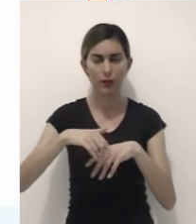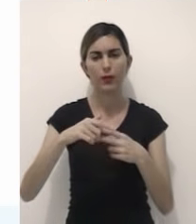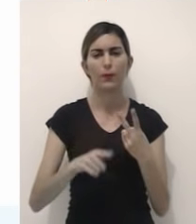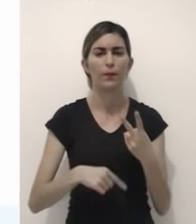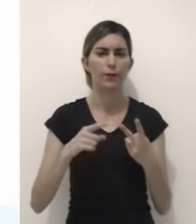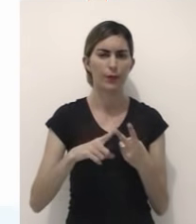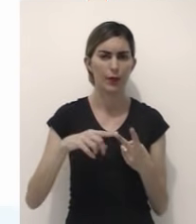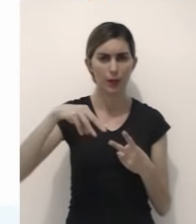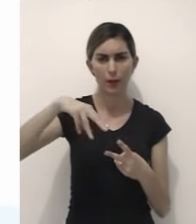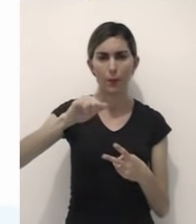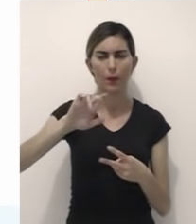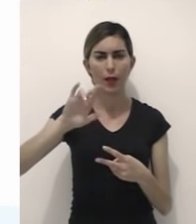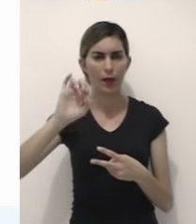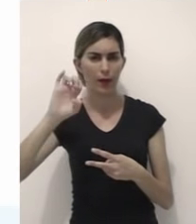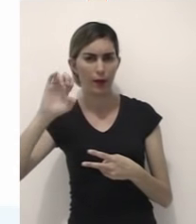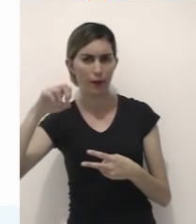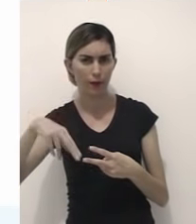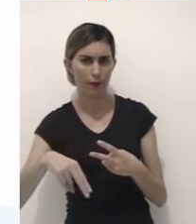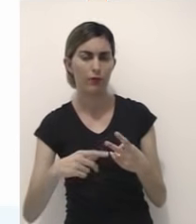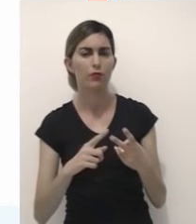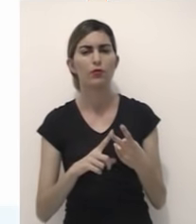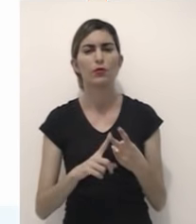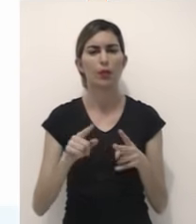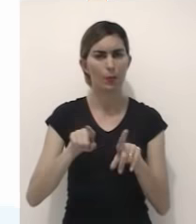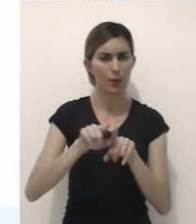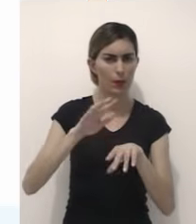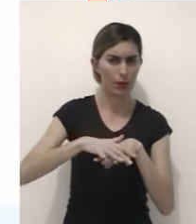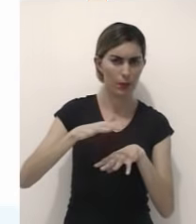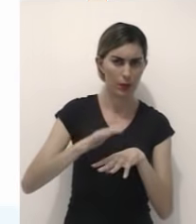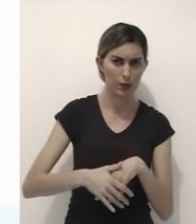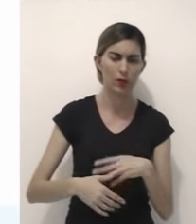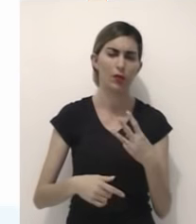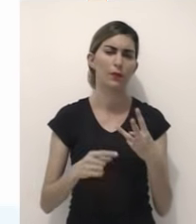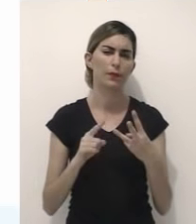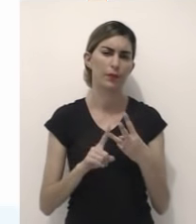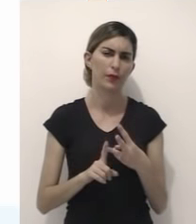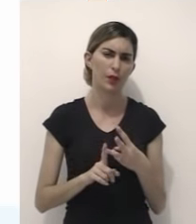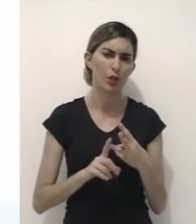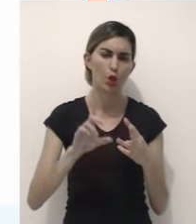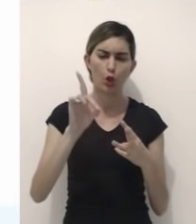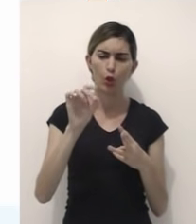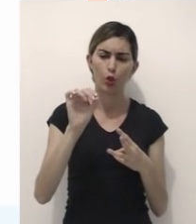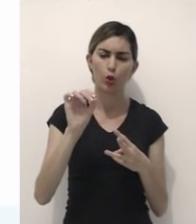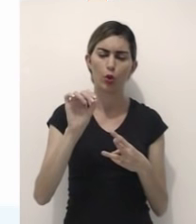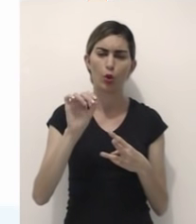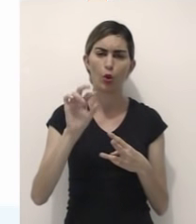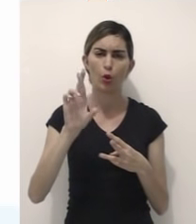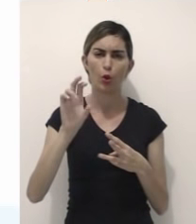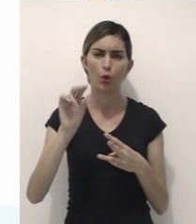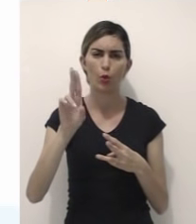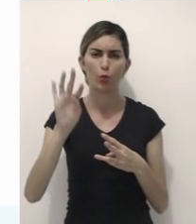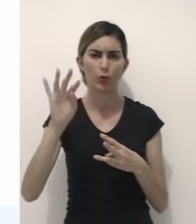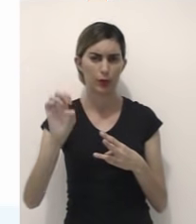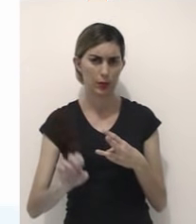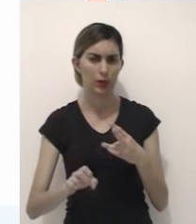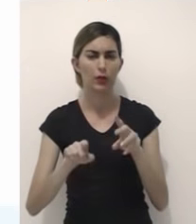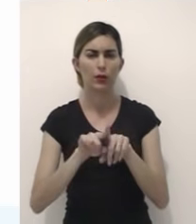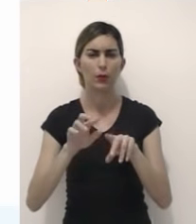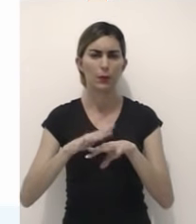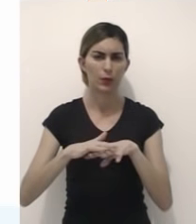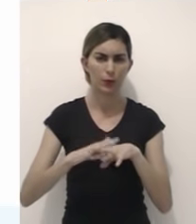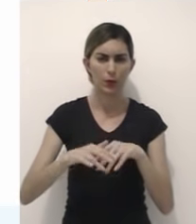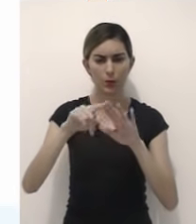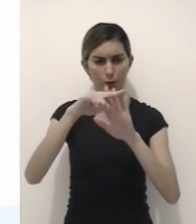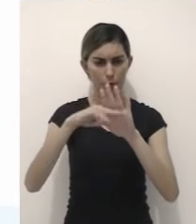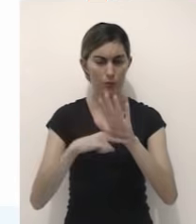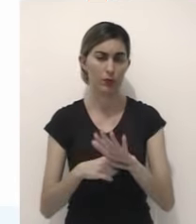matemática e física, a Mary Jackson, também matemática e engenheira espacial, e a Dorothy, que era também